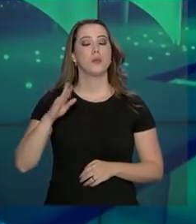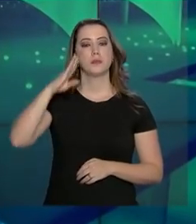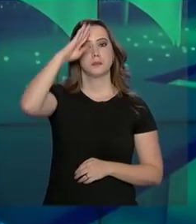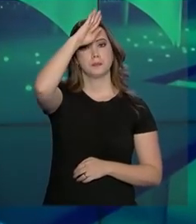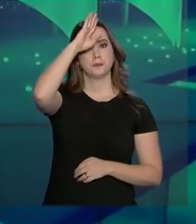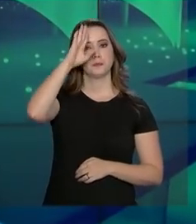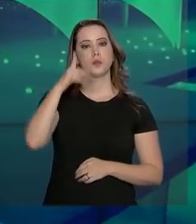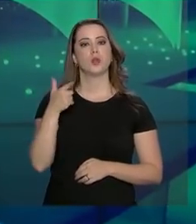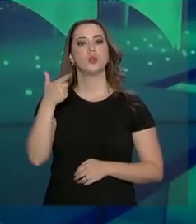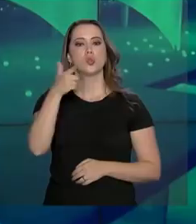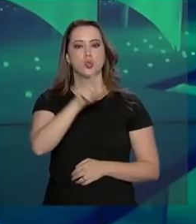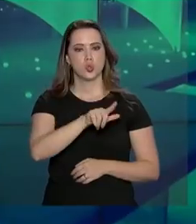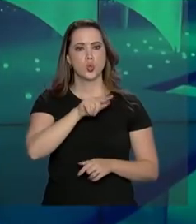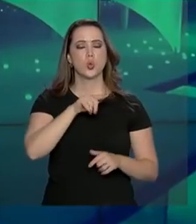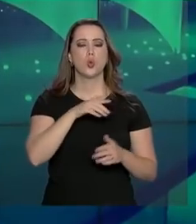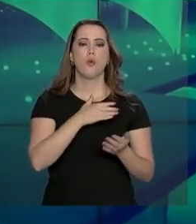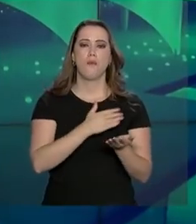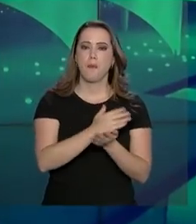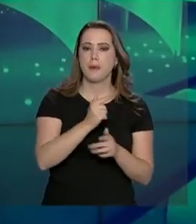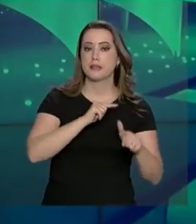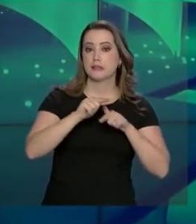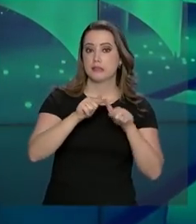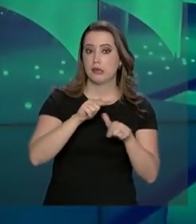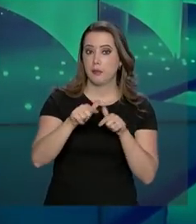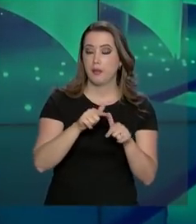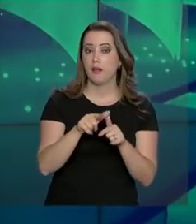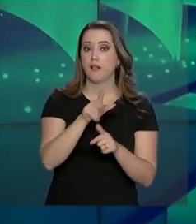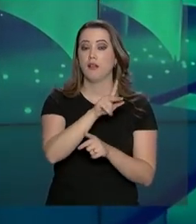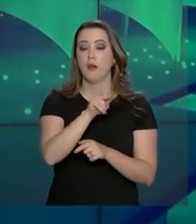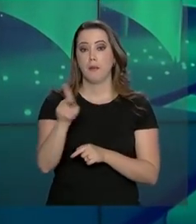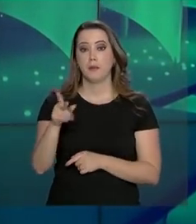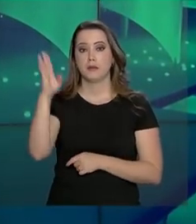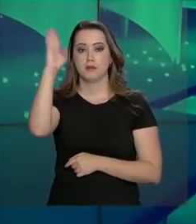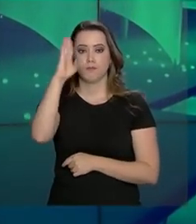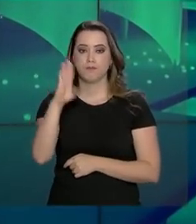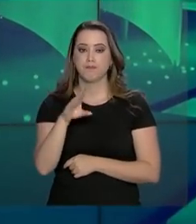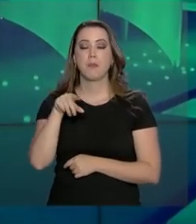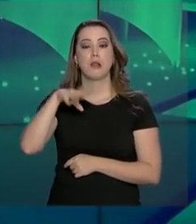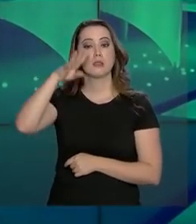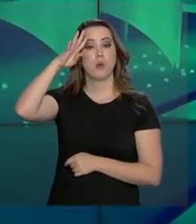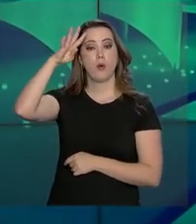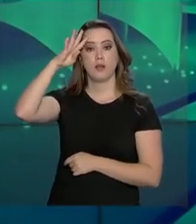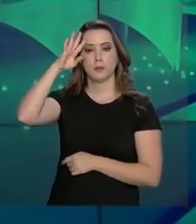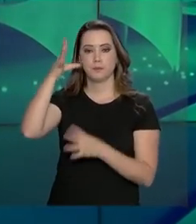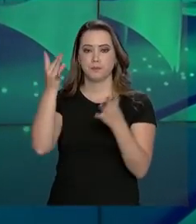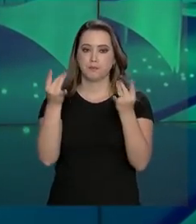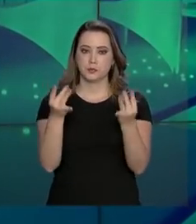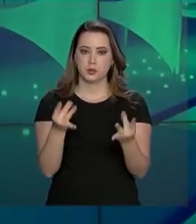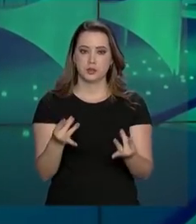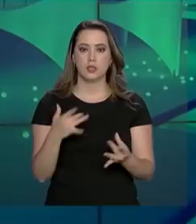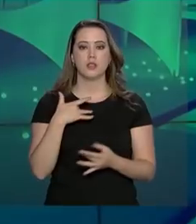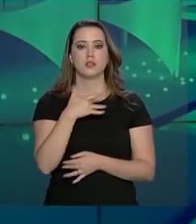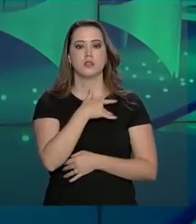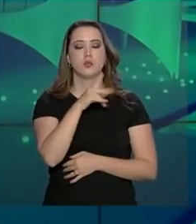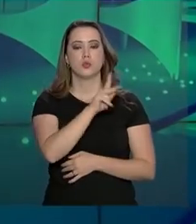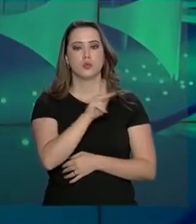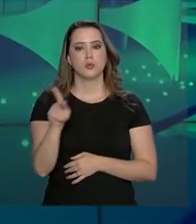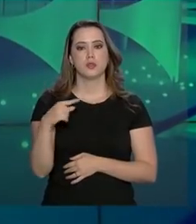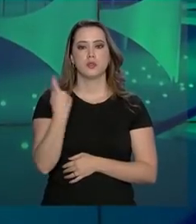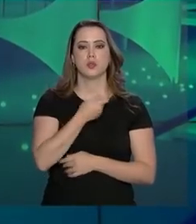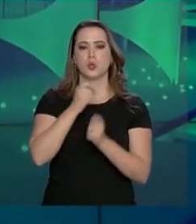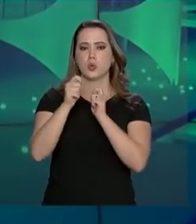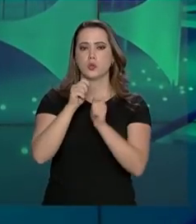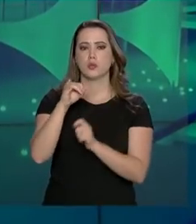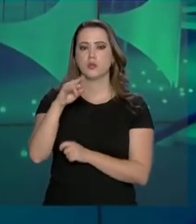presidente Jair Bolsonaro reassume as funções da Presidência da República nesta quarta-feira. Quem tem os detalhes sobre a saúde do presidente é o